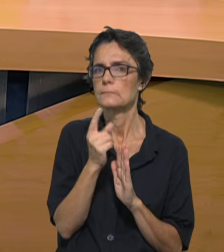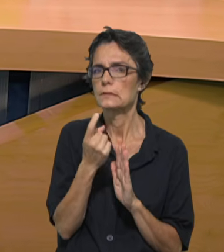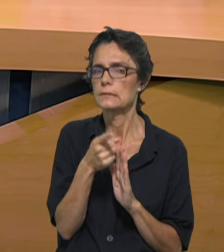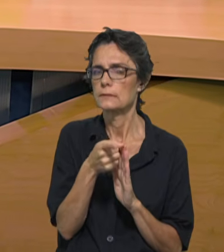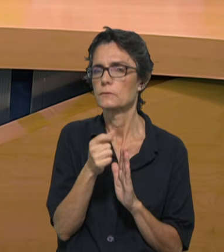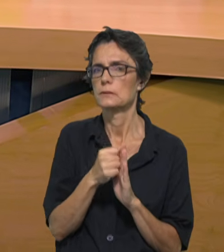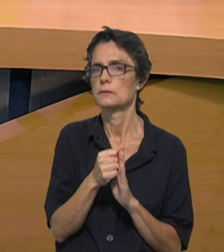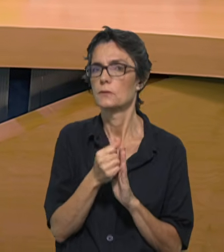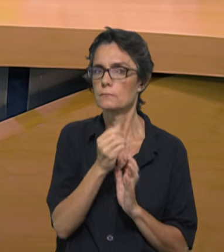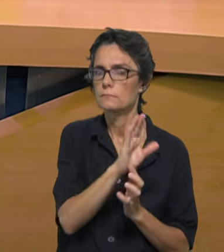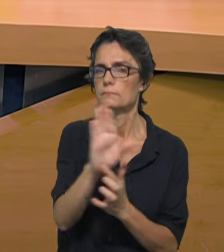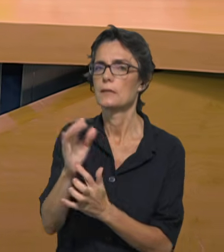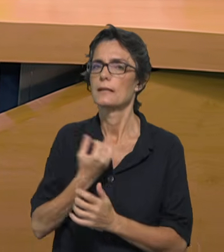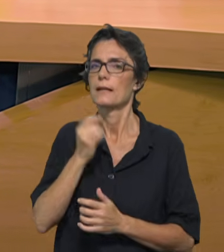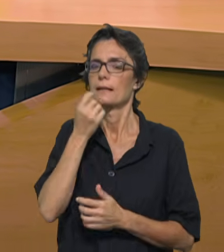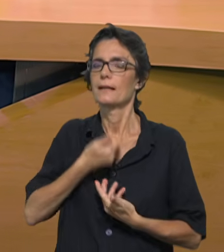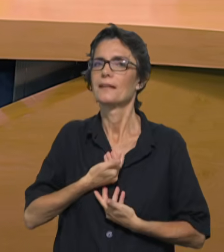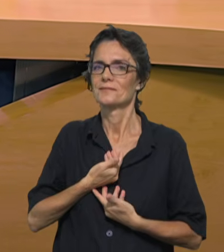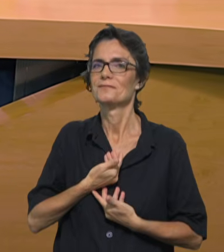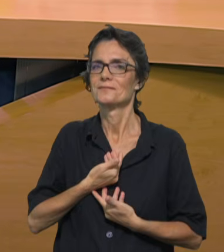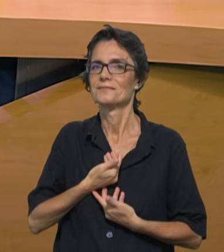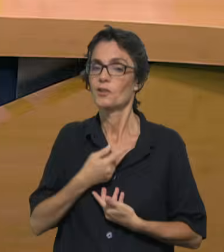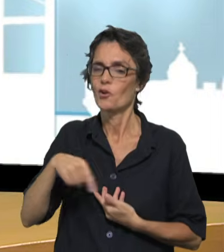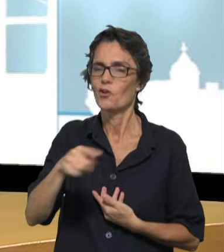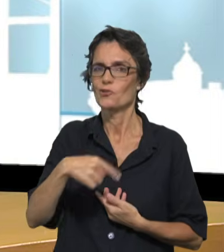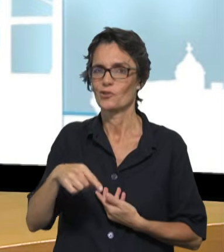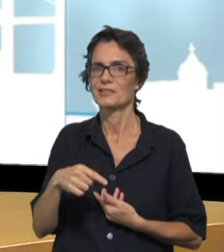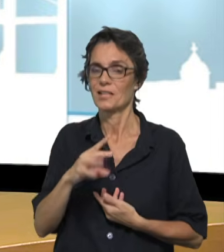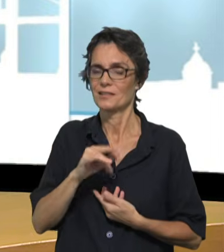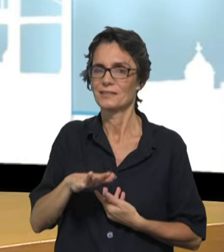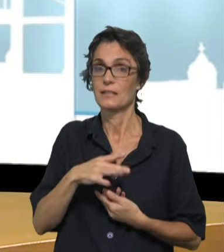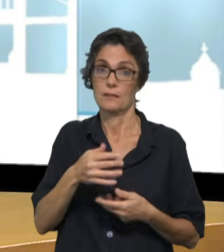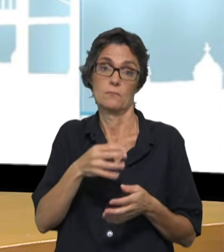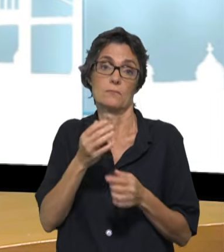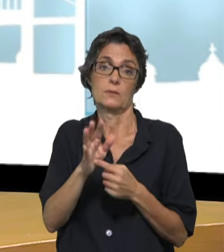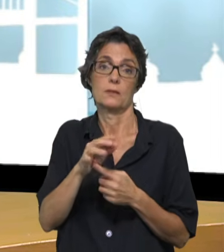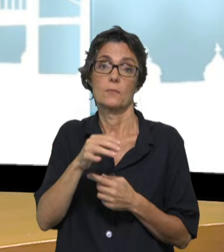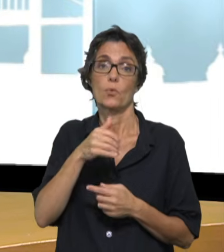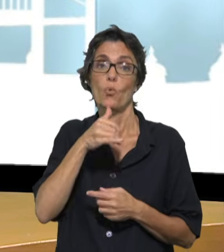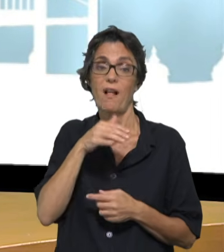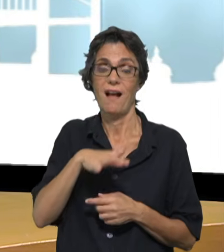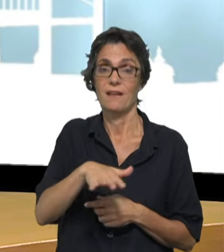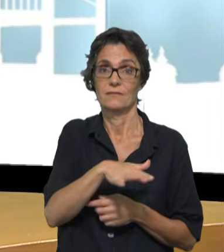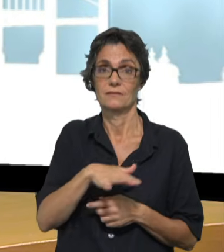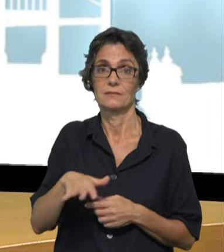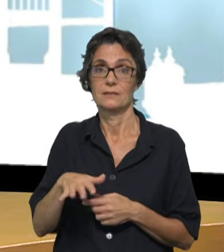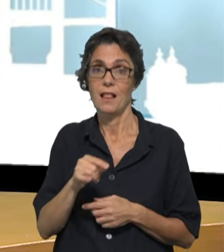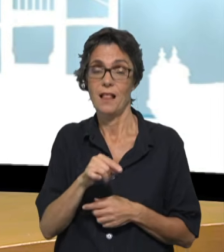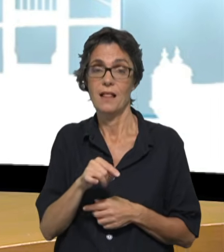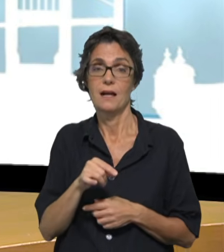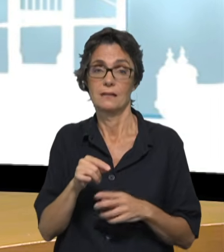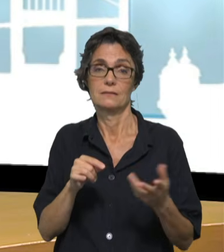disto para mostrar a nossa identidade. E, no caso específico do Algarve, também temos uma outra vertente que tem a ver com a questão